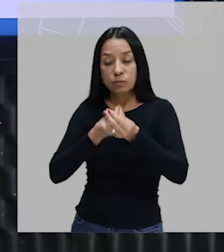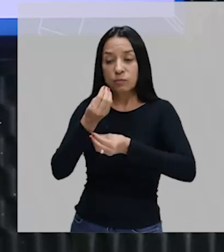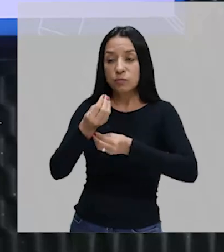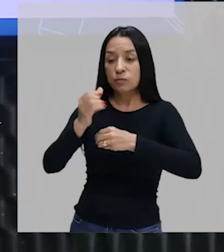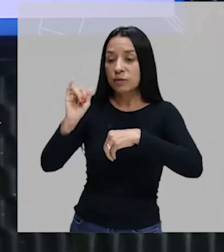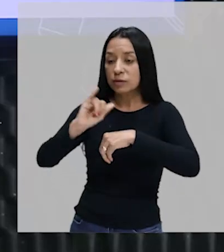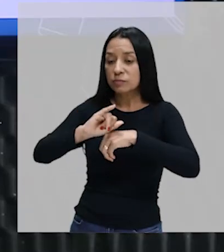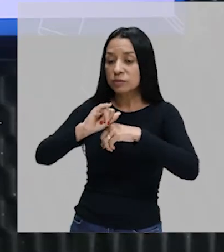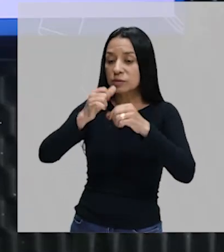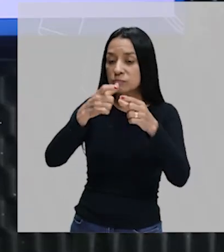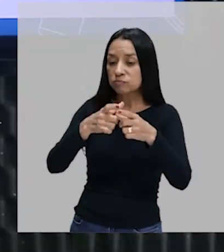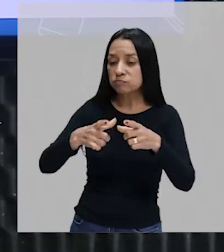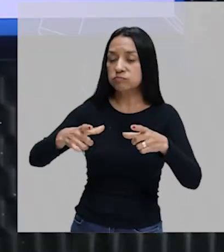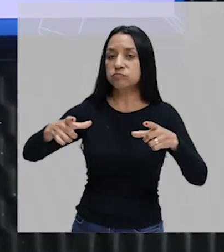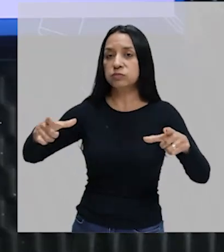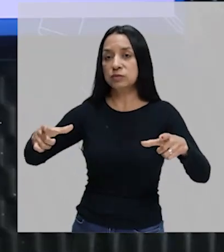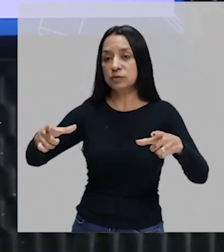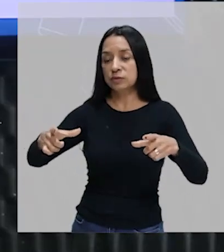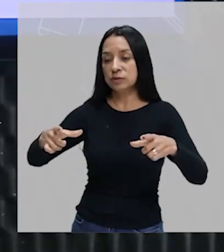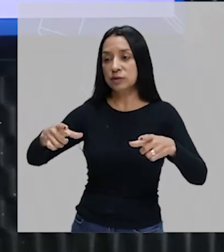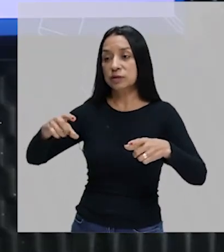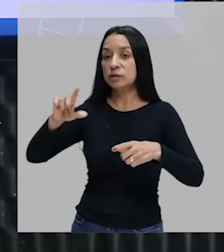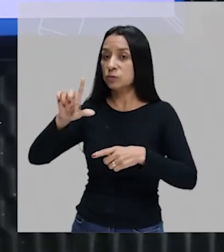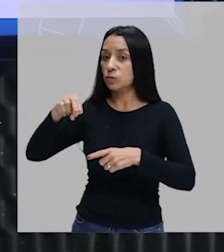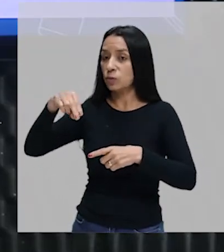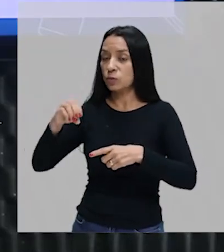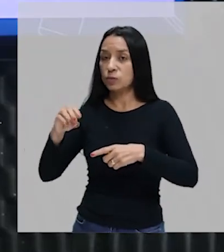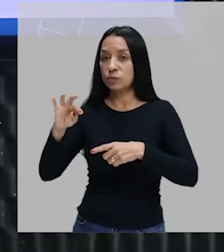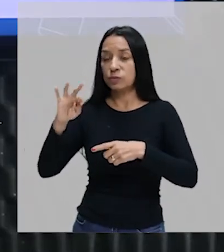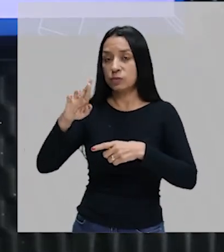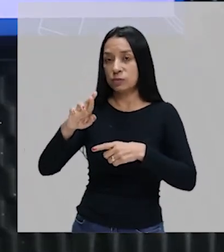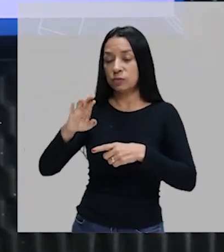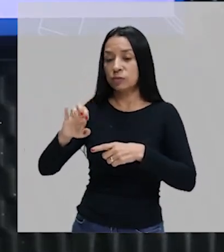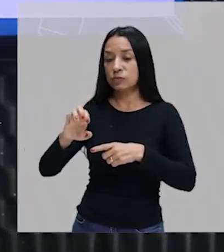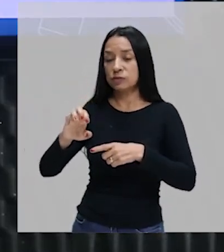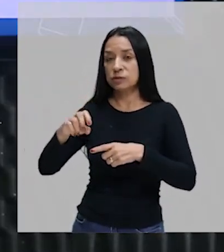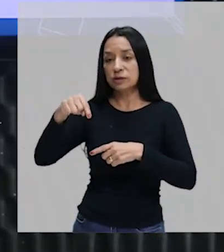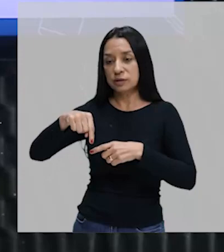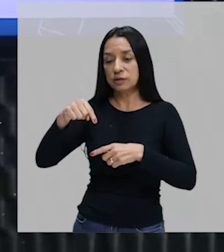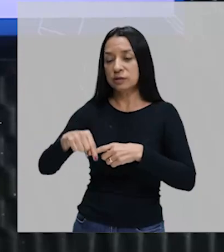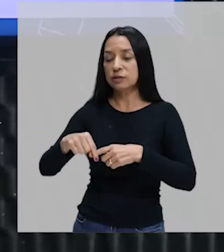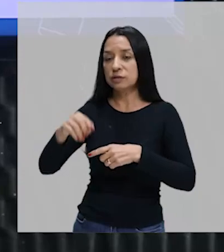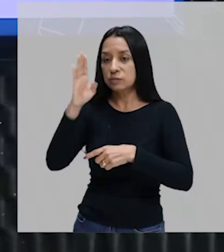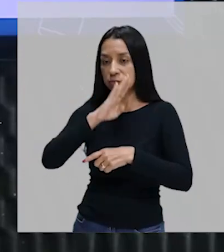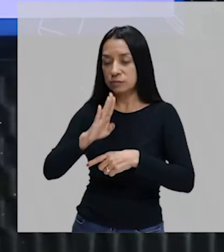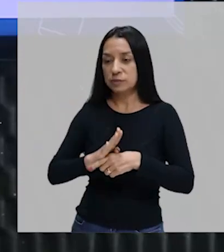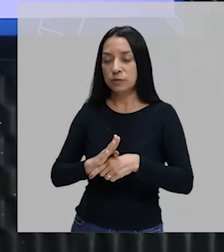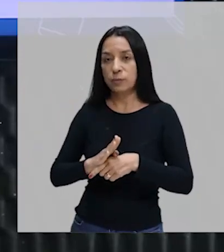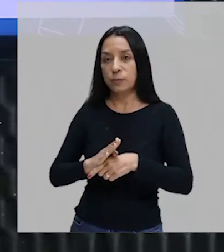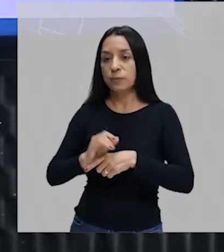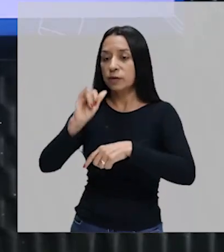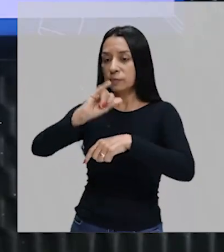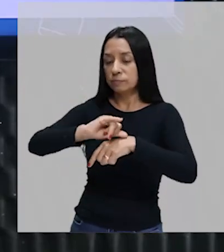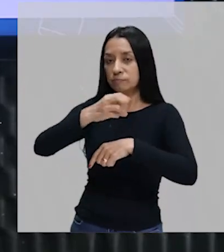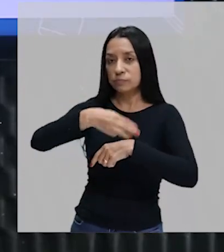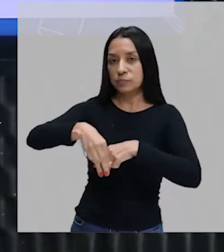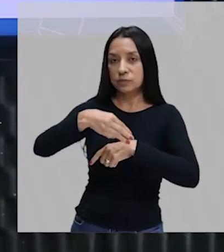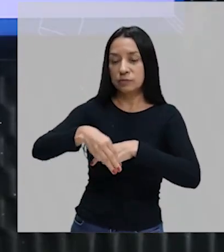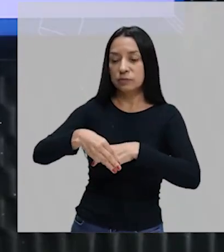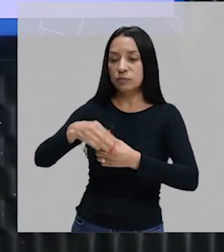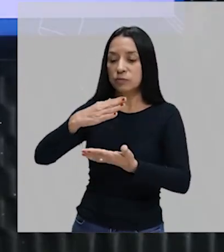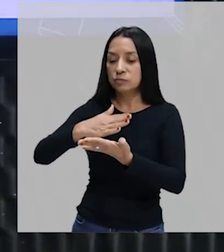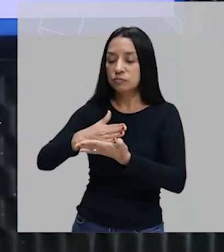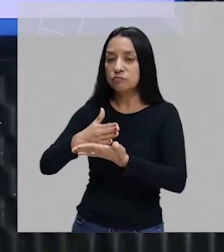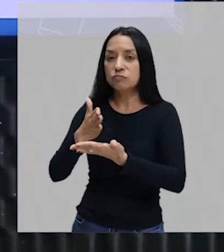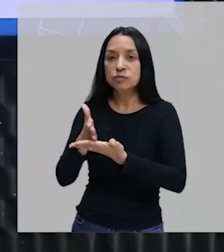norte da colônia portuguesa na América, ou seja, aqui do Brasil, A capitania do Maranhão, ela foi inclusive